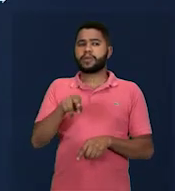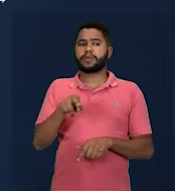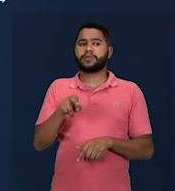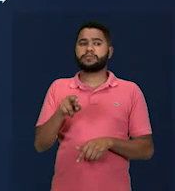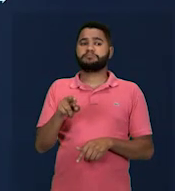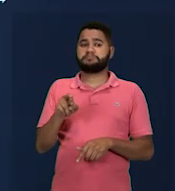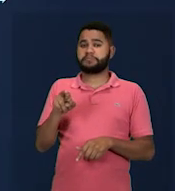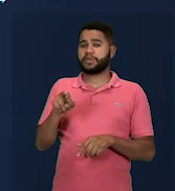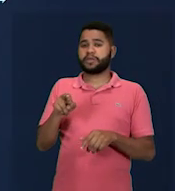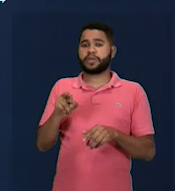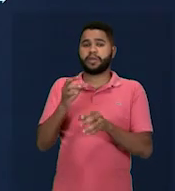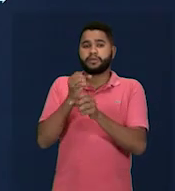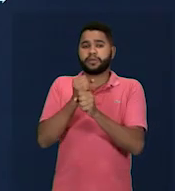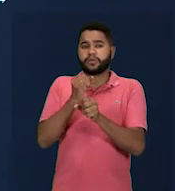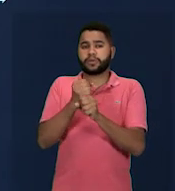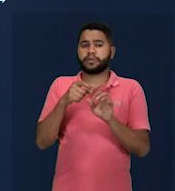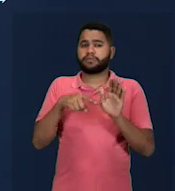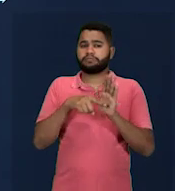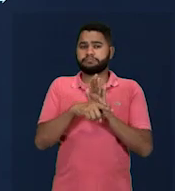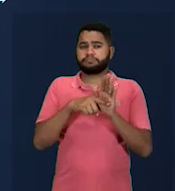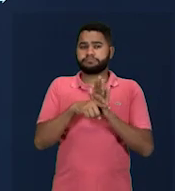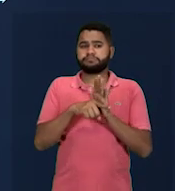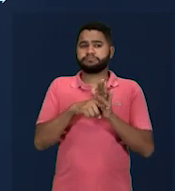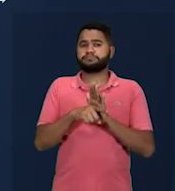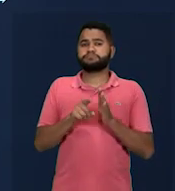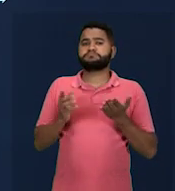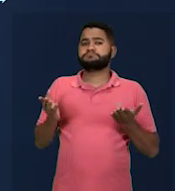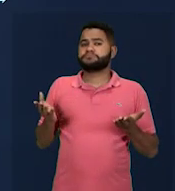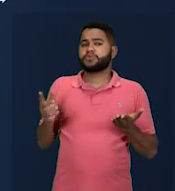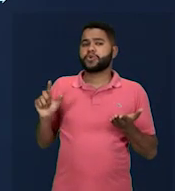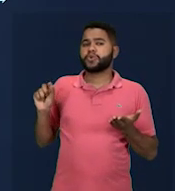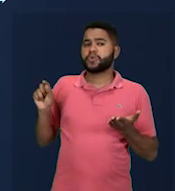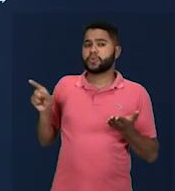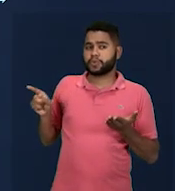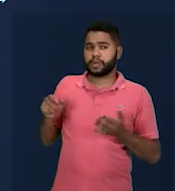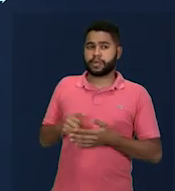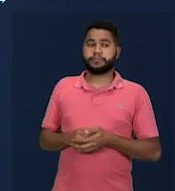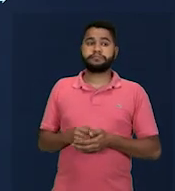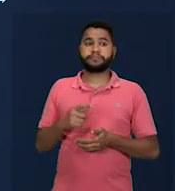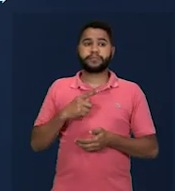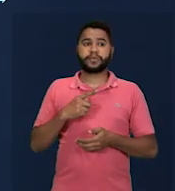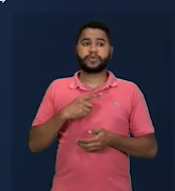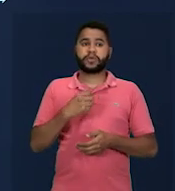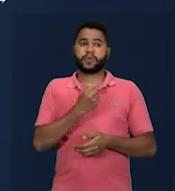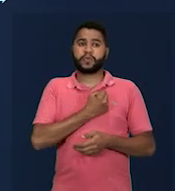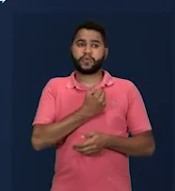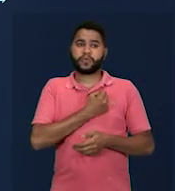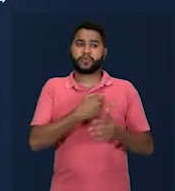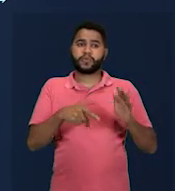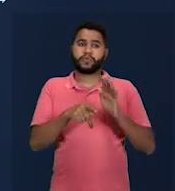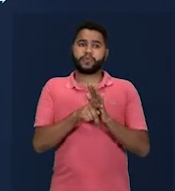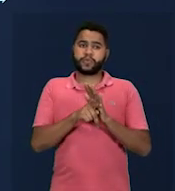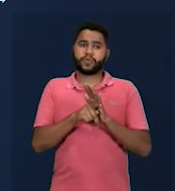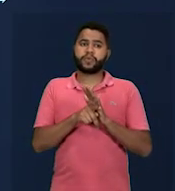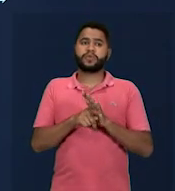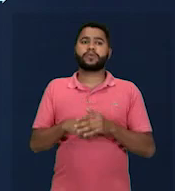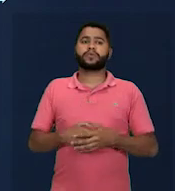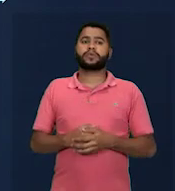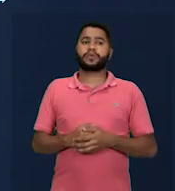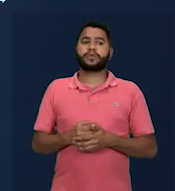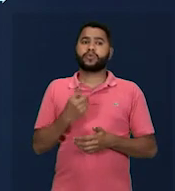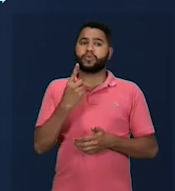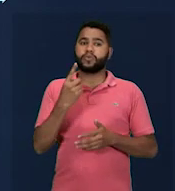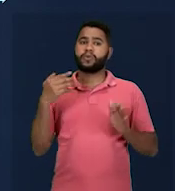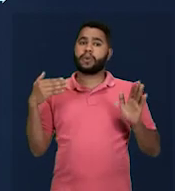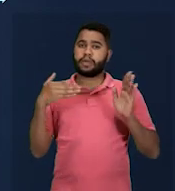notação científica. O que é a notação científica? Aqui nós temos um número no intervalo de 1 até